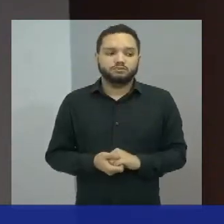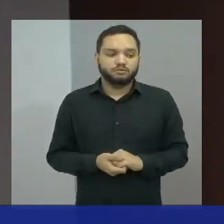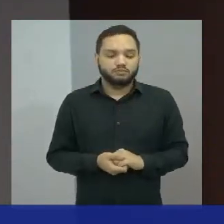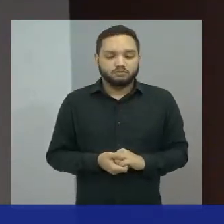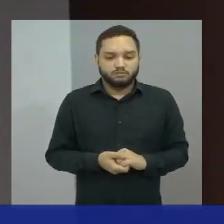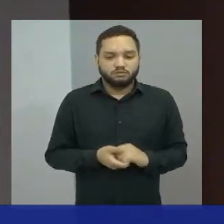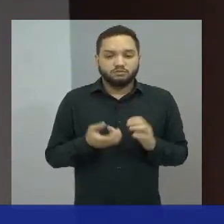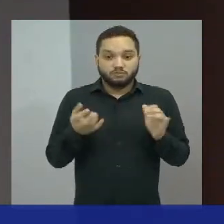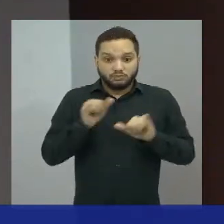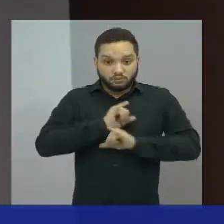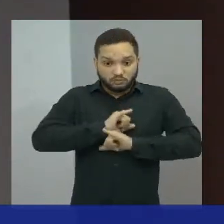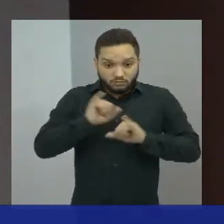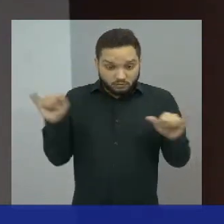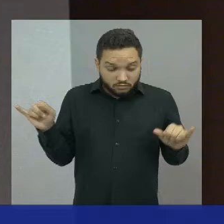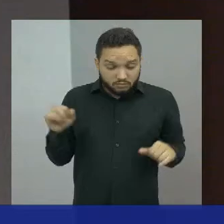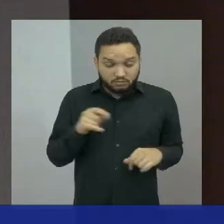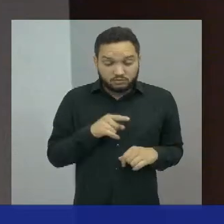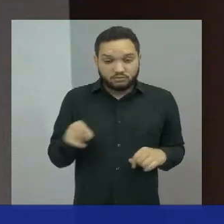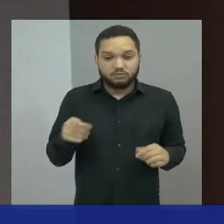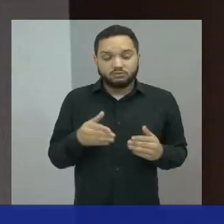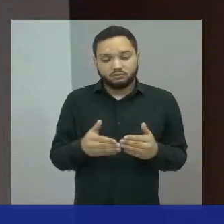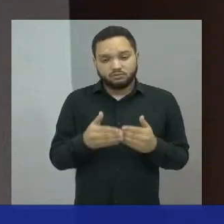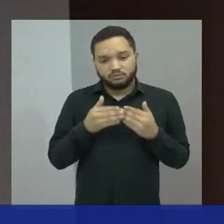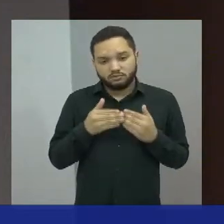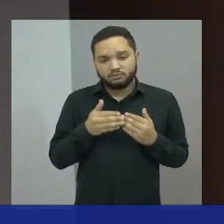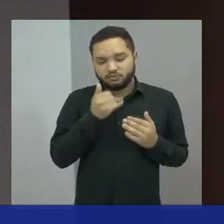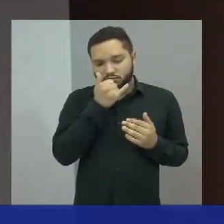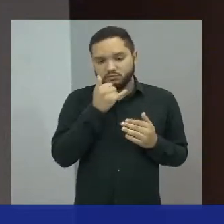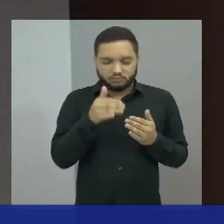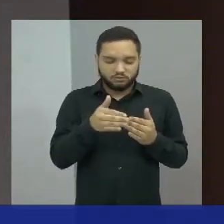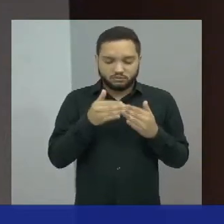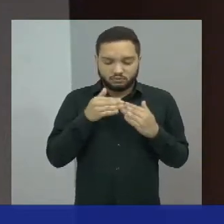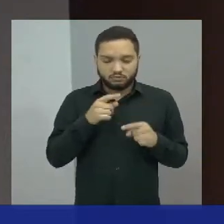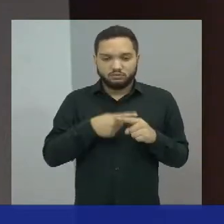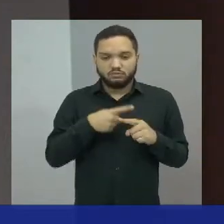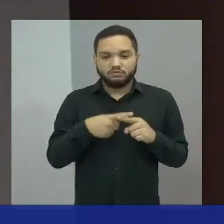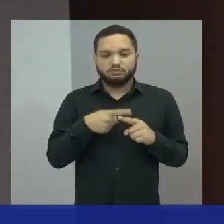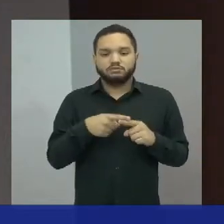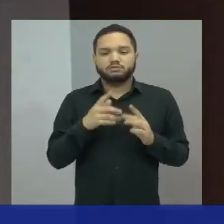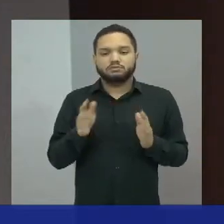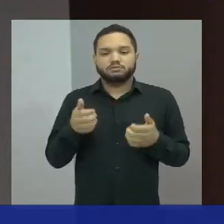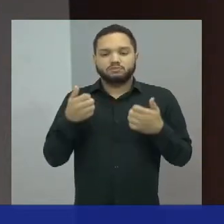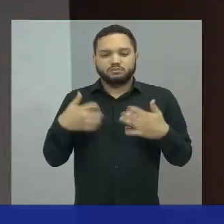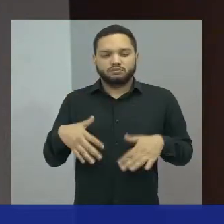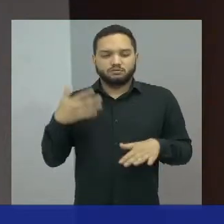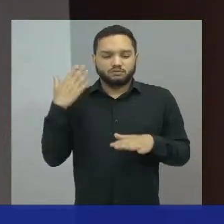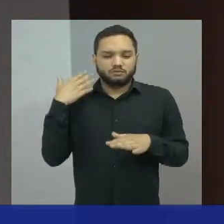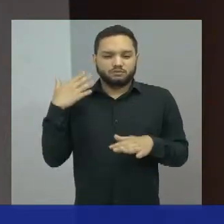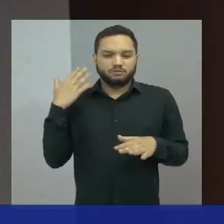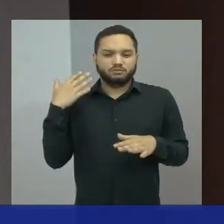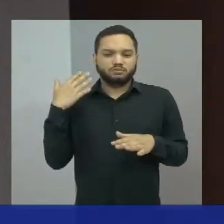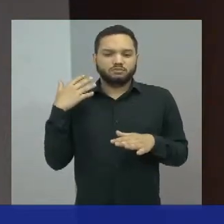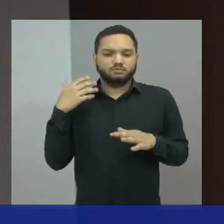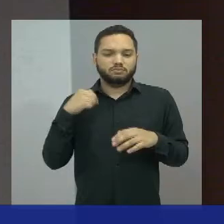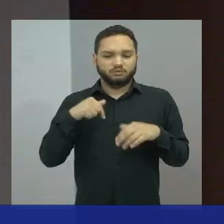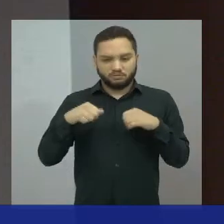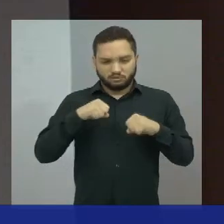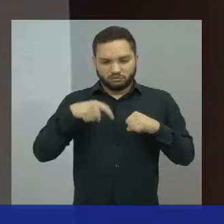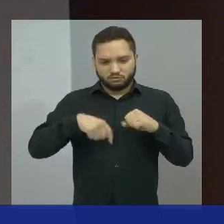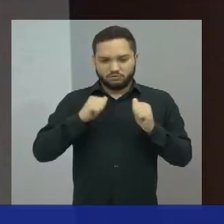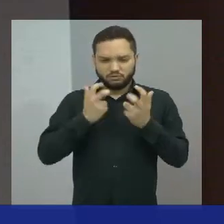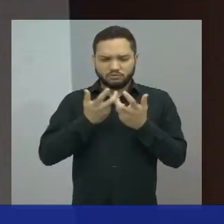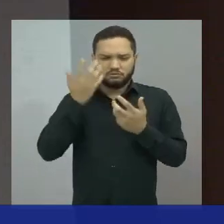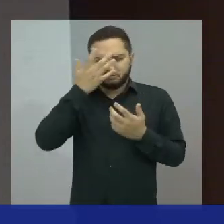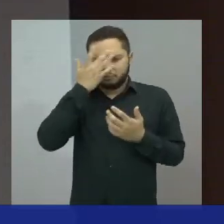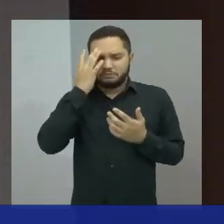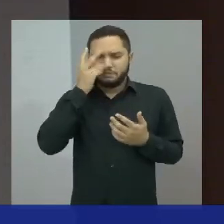só para deixar claro, e eu peço licença a todos, porque foi mencionado em certo momento, num certo debate aqui na Câmara